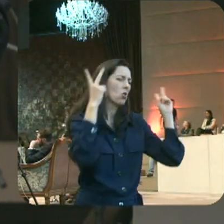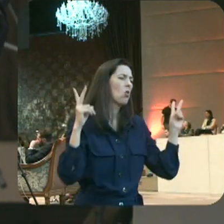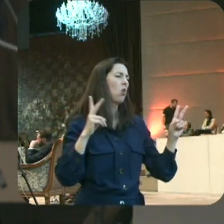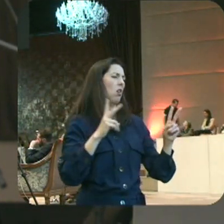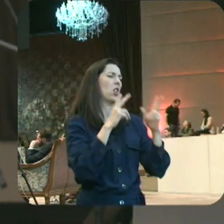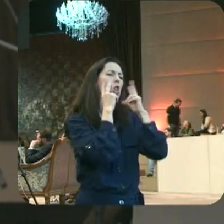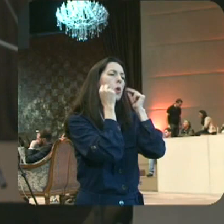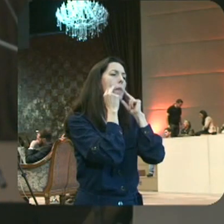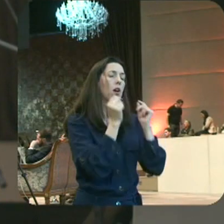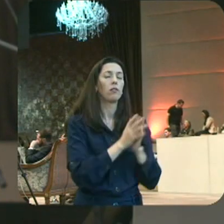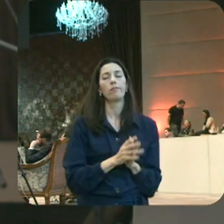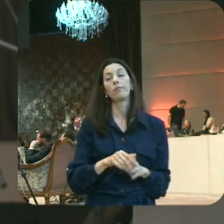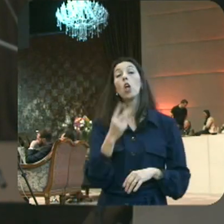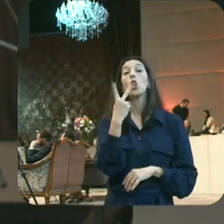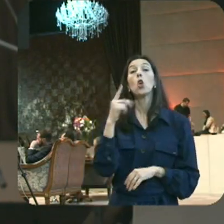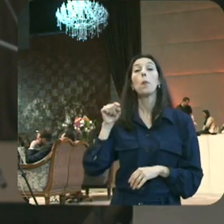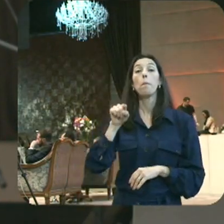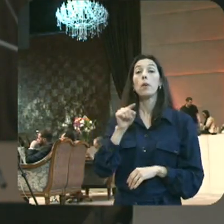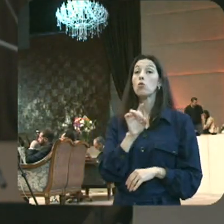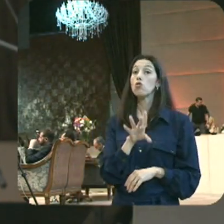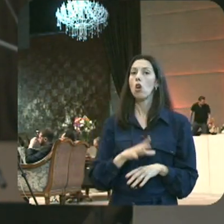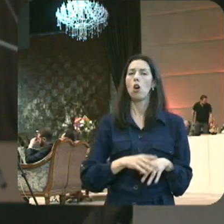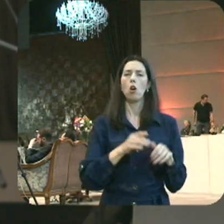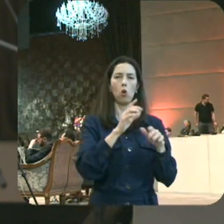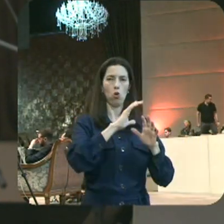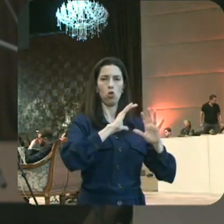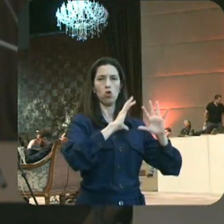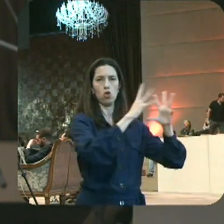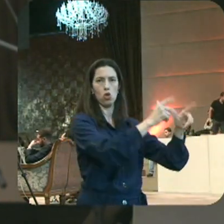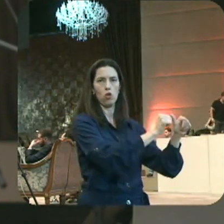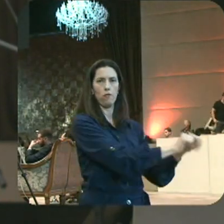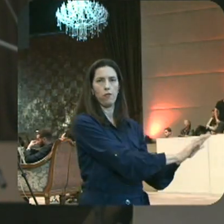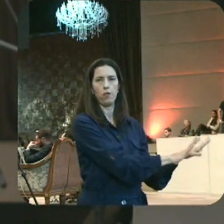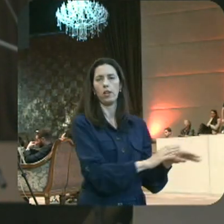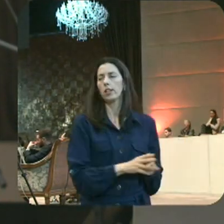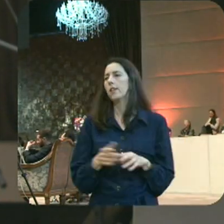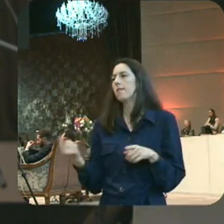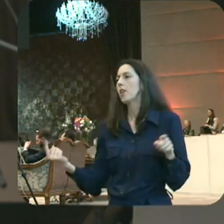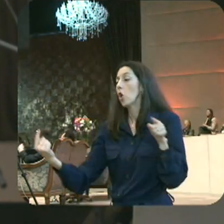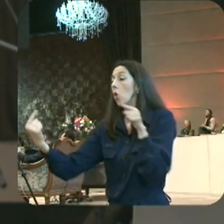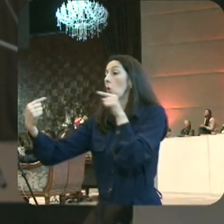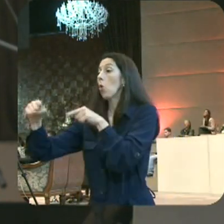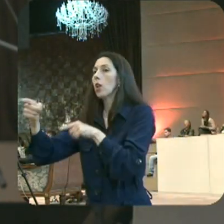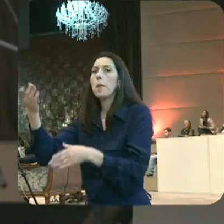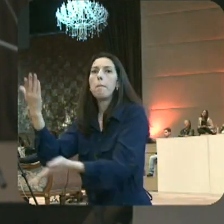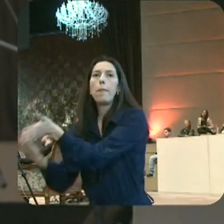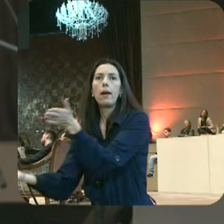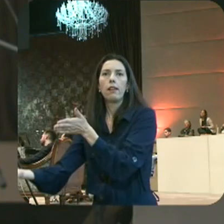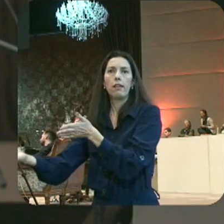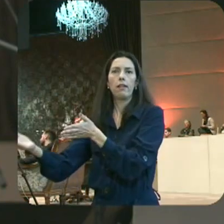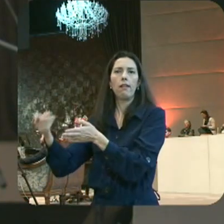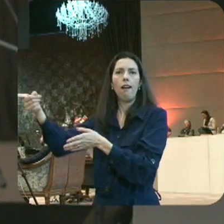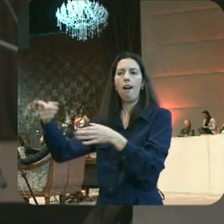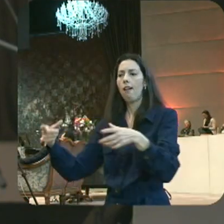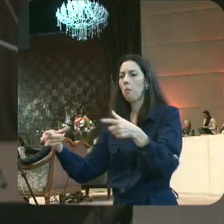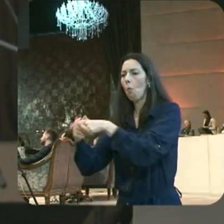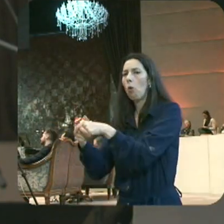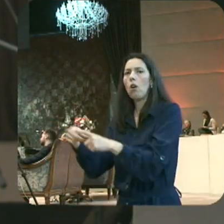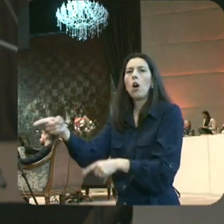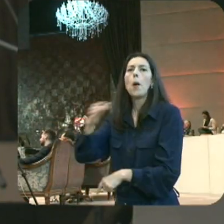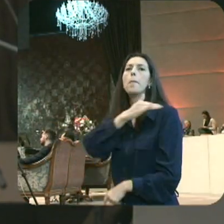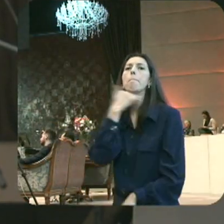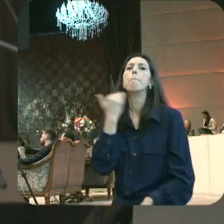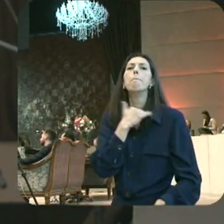aí eles vão para a batalha e perdem a batalha para aquela cidadezinha pequenininha, e